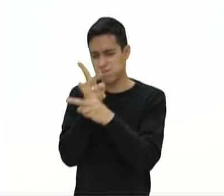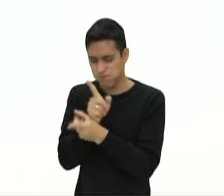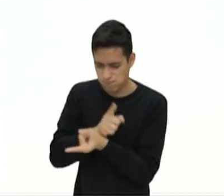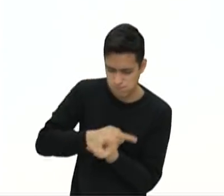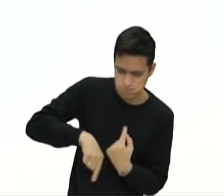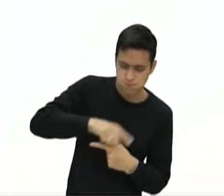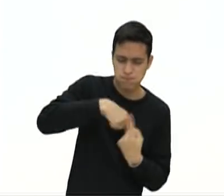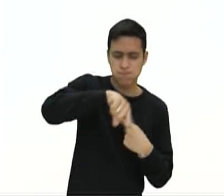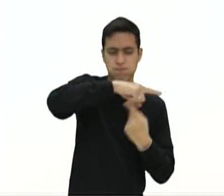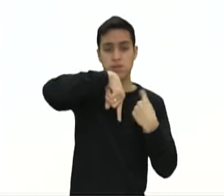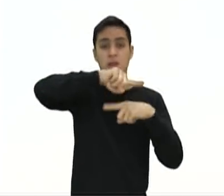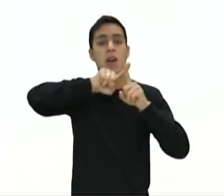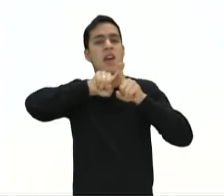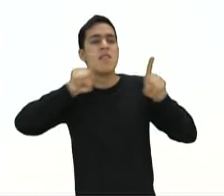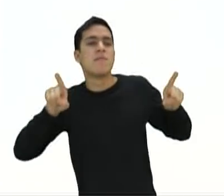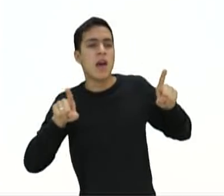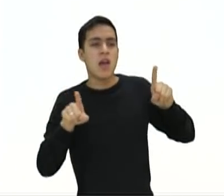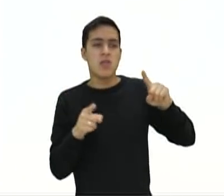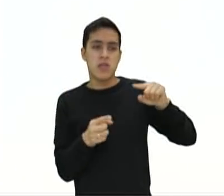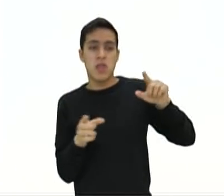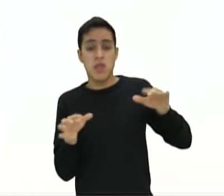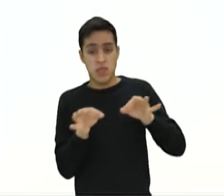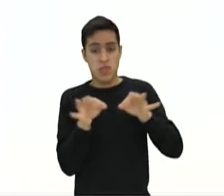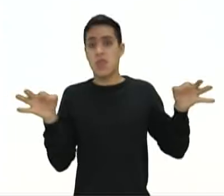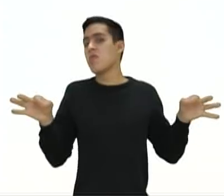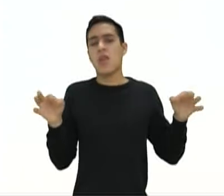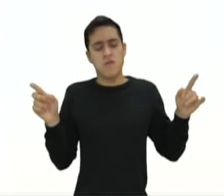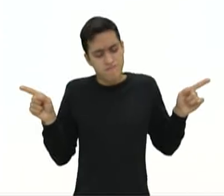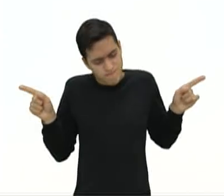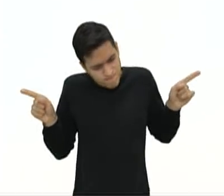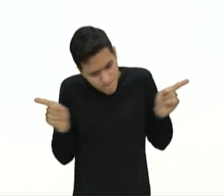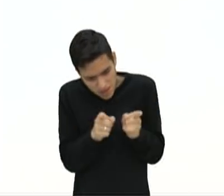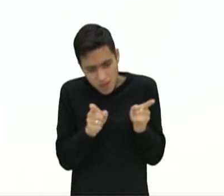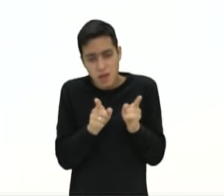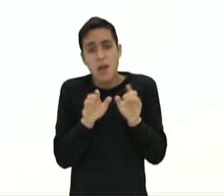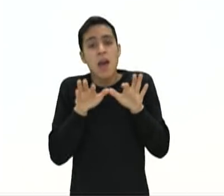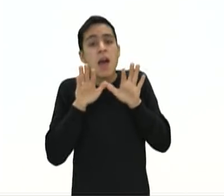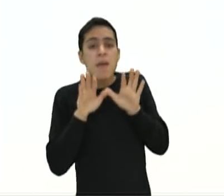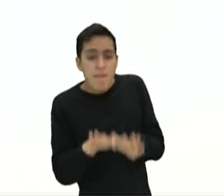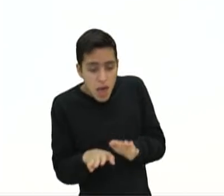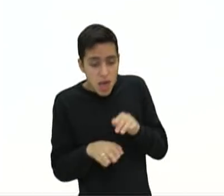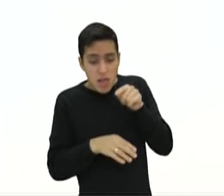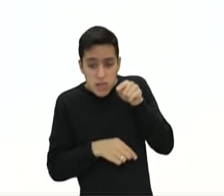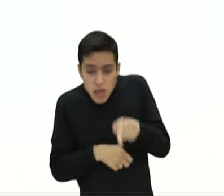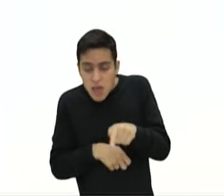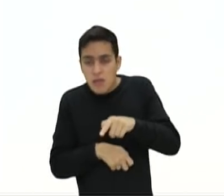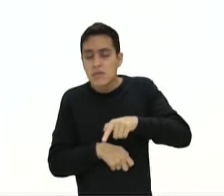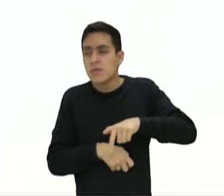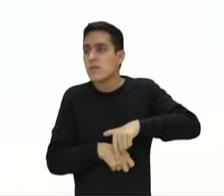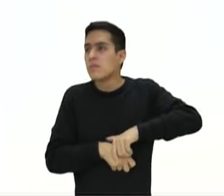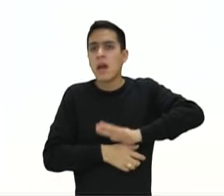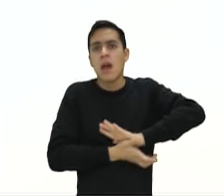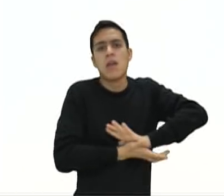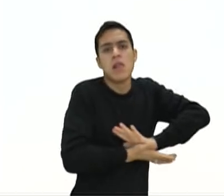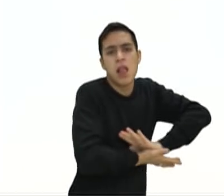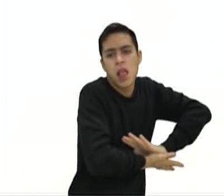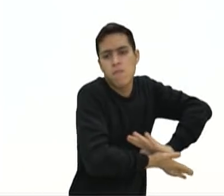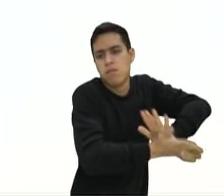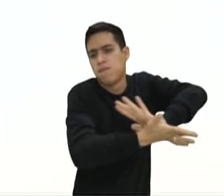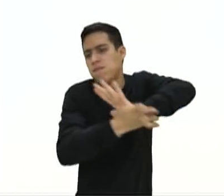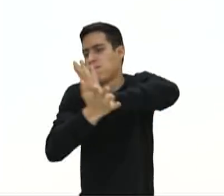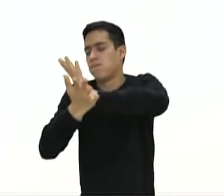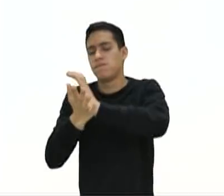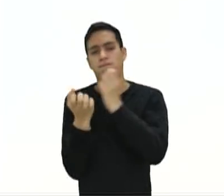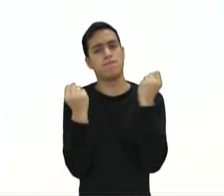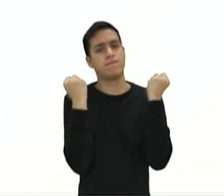circular, porém em menores extensões, mas com uma ação, uma capacidade destrutiva até